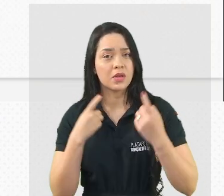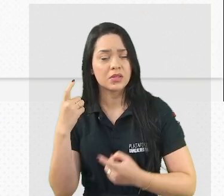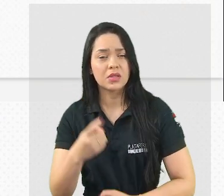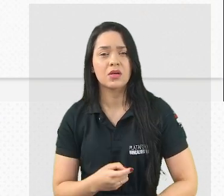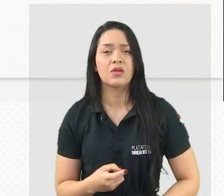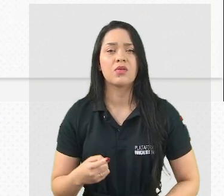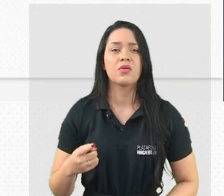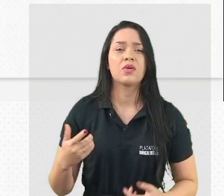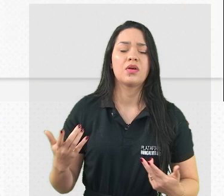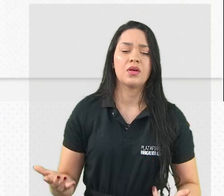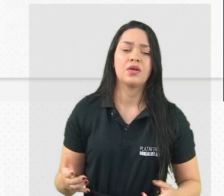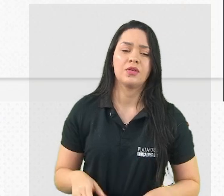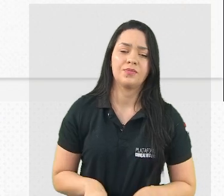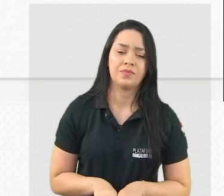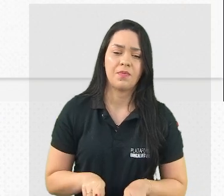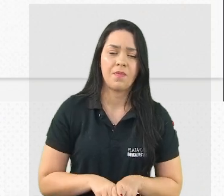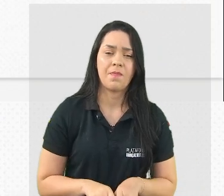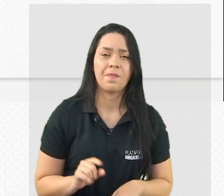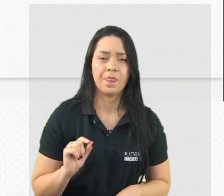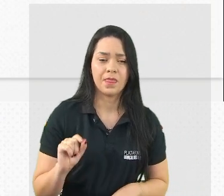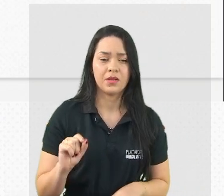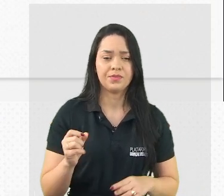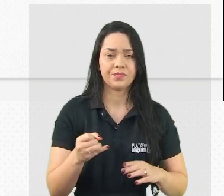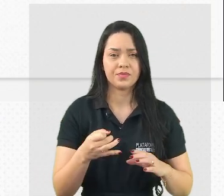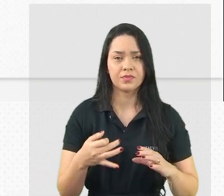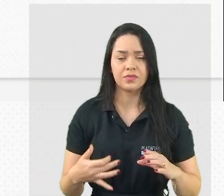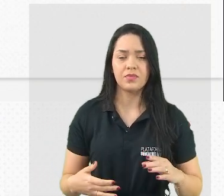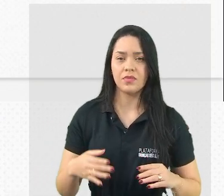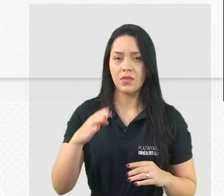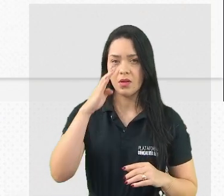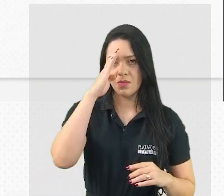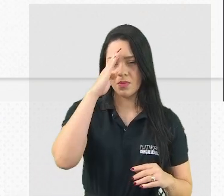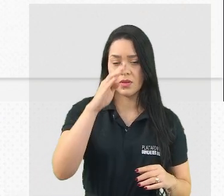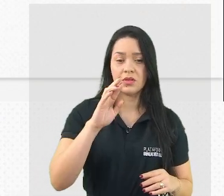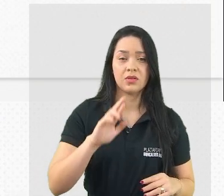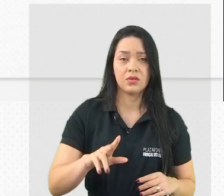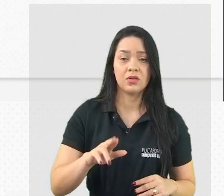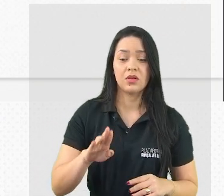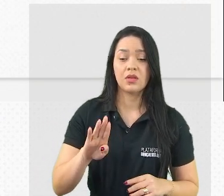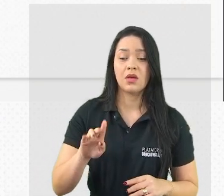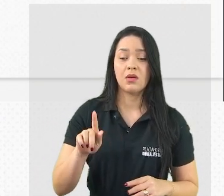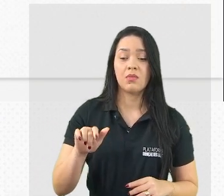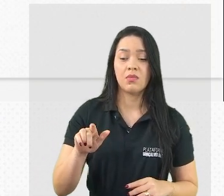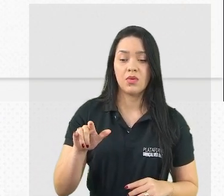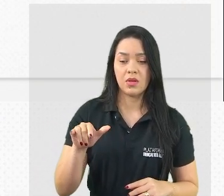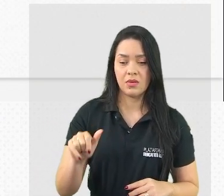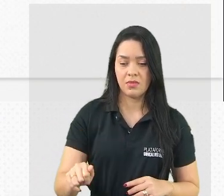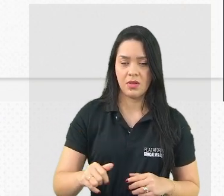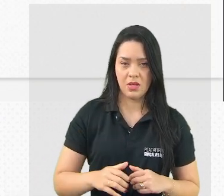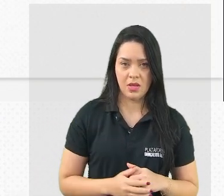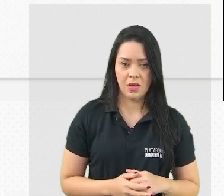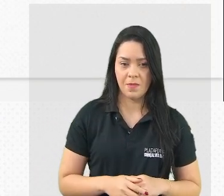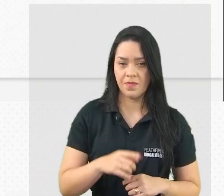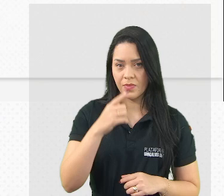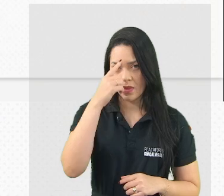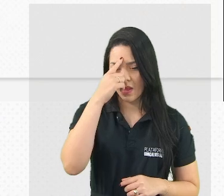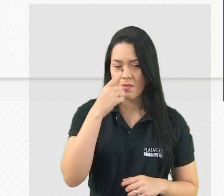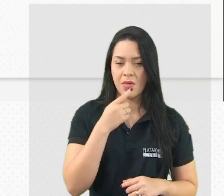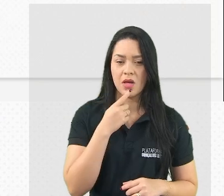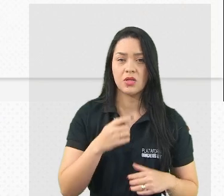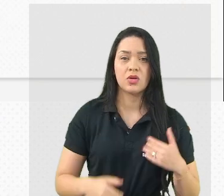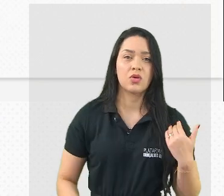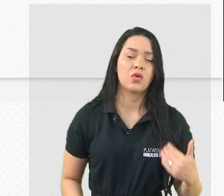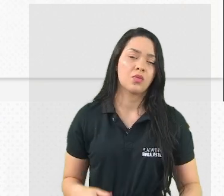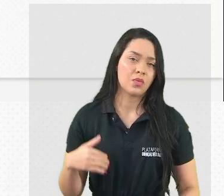ganhar peso. Bem aí, essa é uma das características principais que difere da bulimia. Distorção da imagem